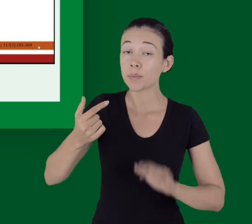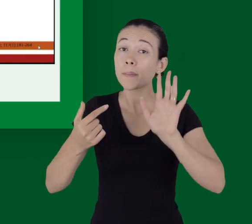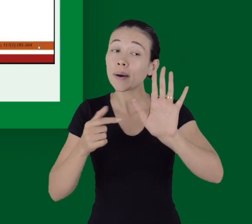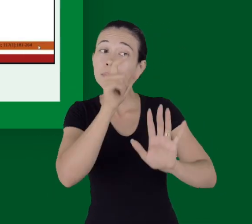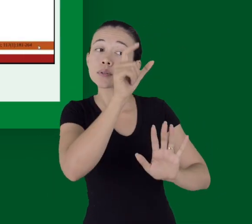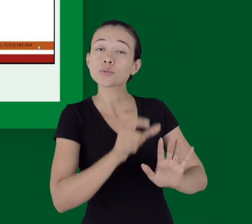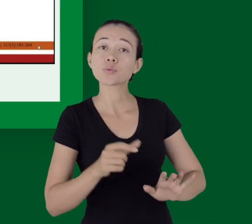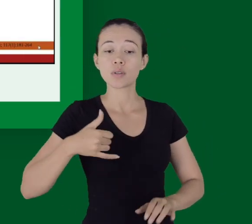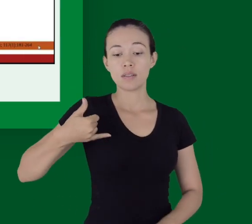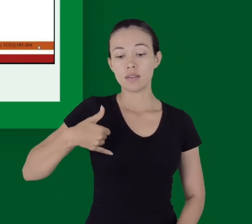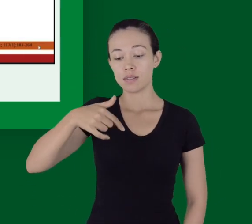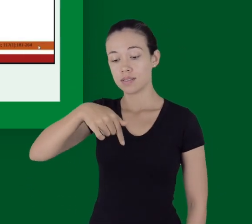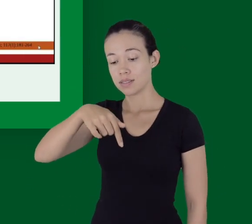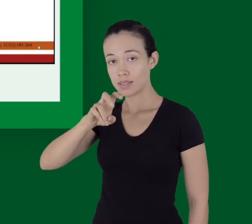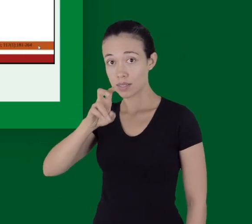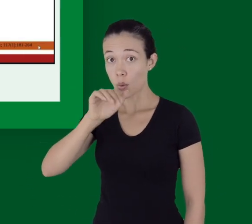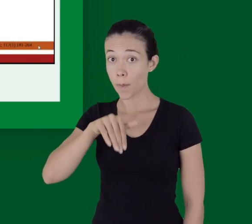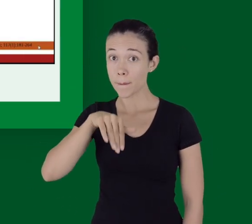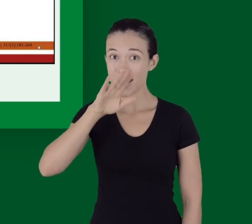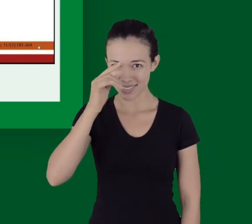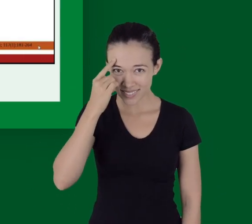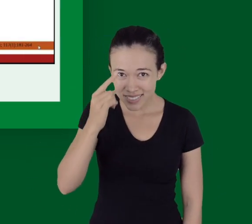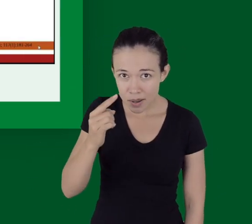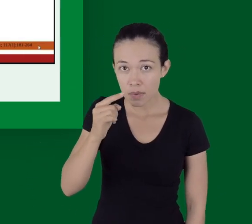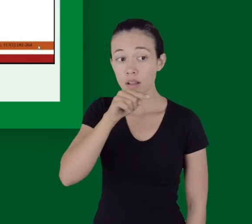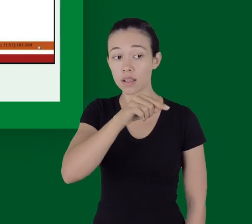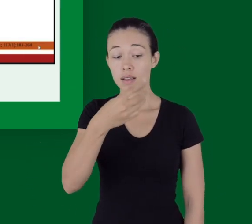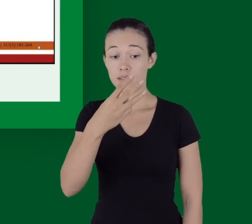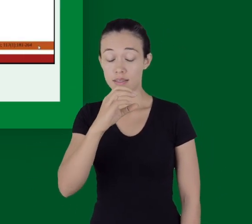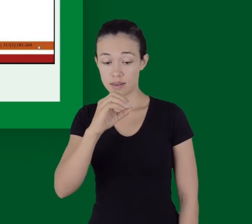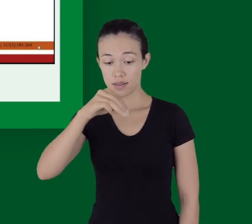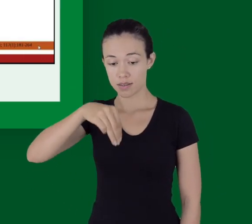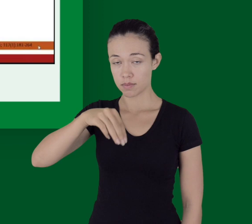vai ser 0,75 miligramas por quilo, não vai fazer 1, tá bom?